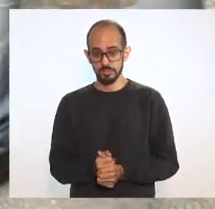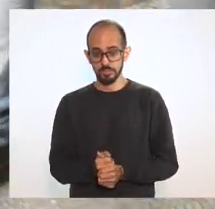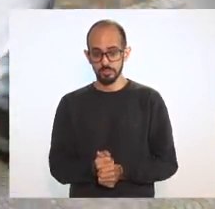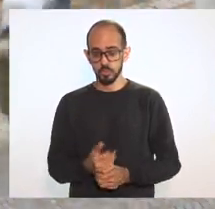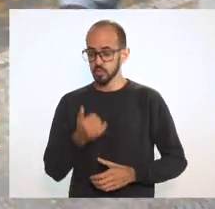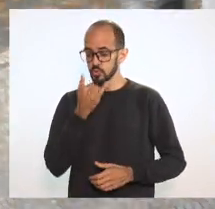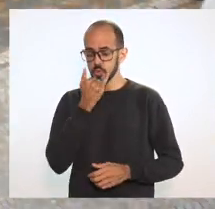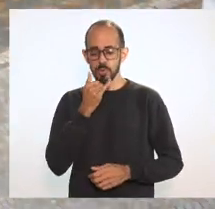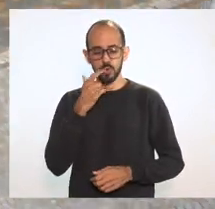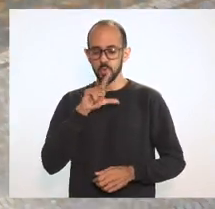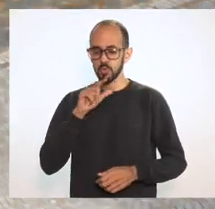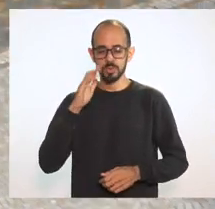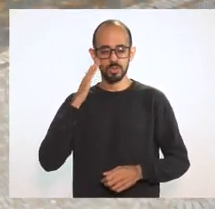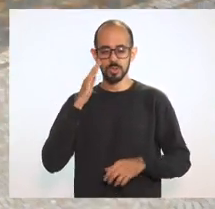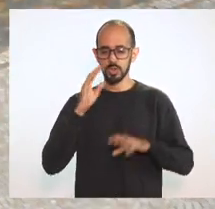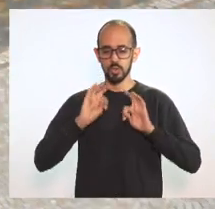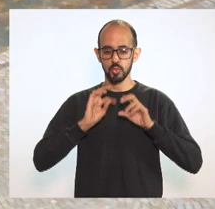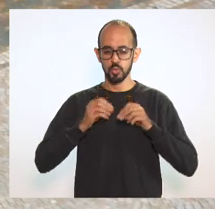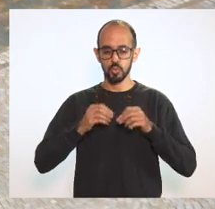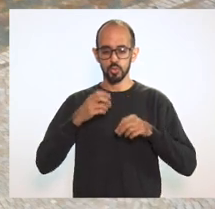Deputado Léo Vieira.